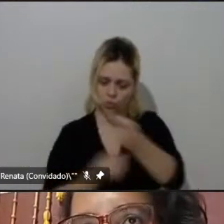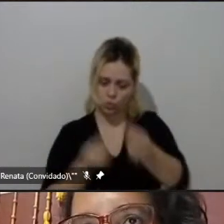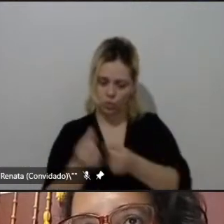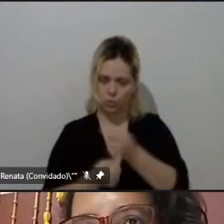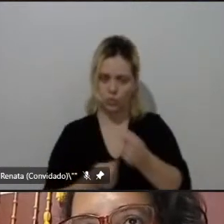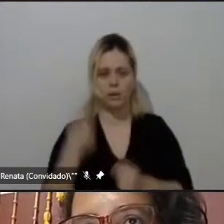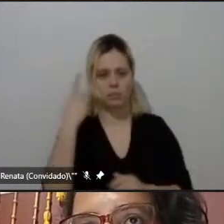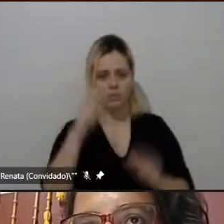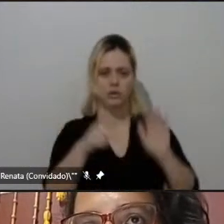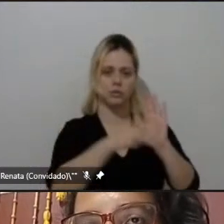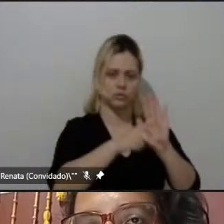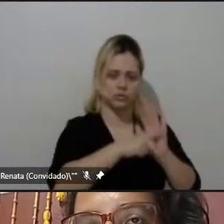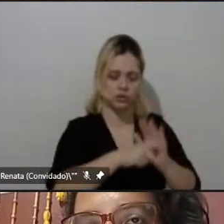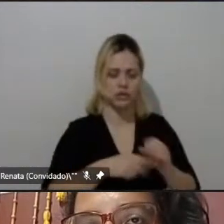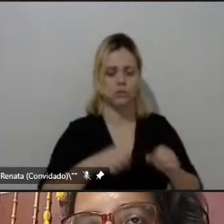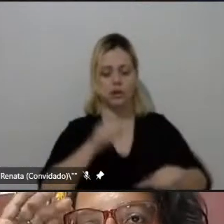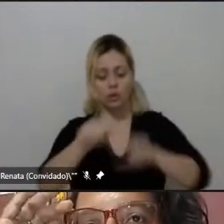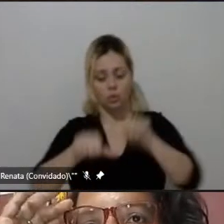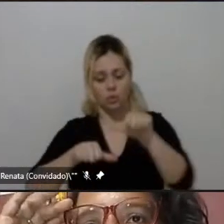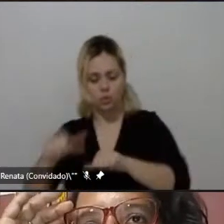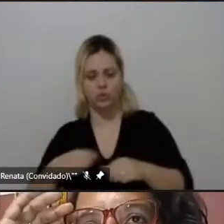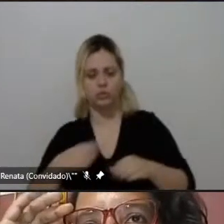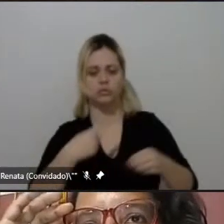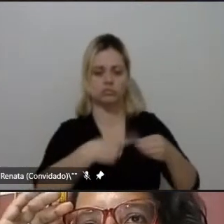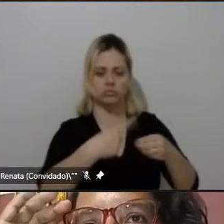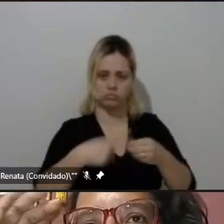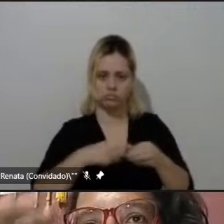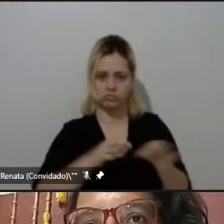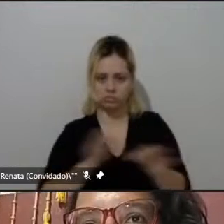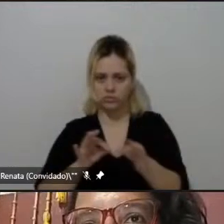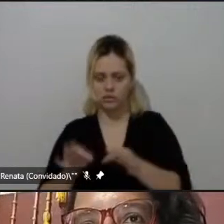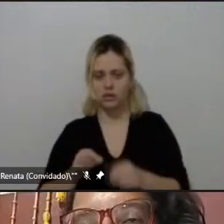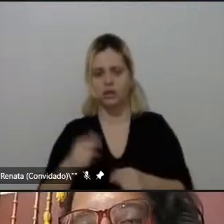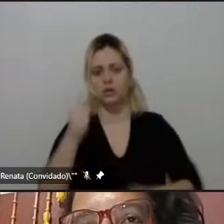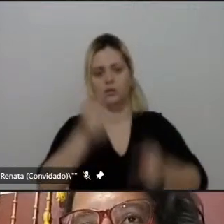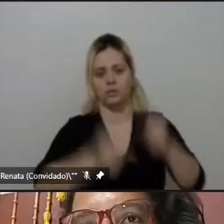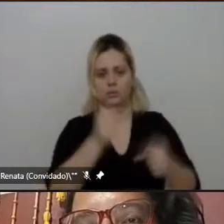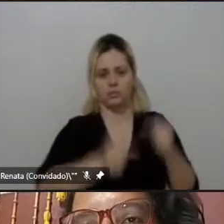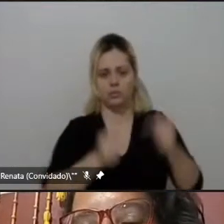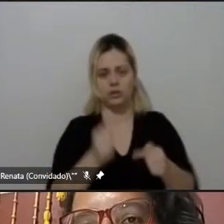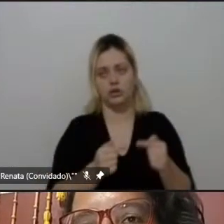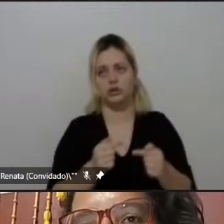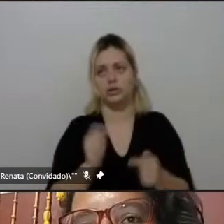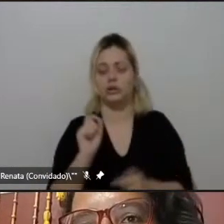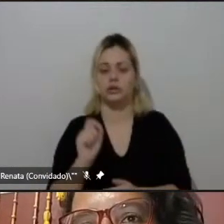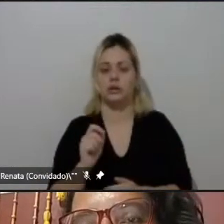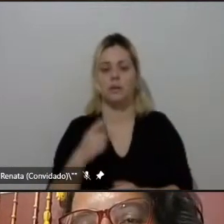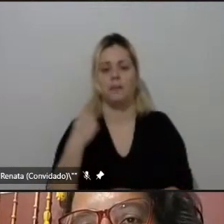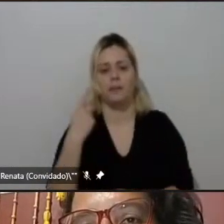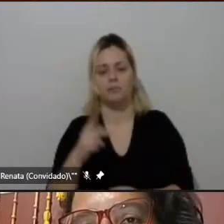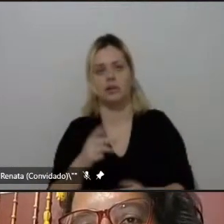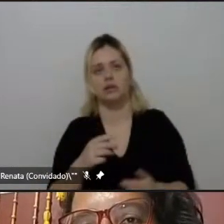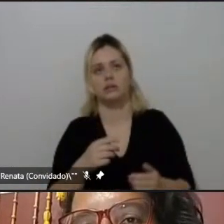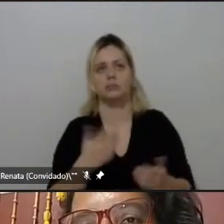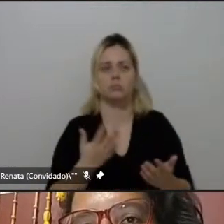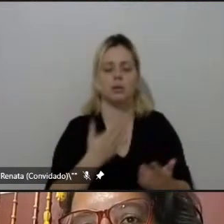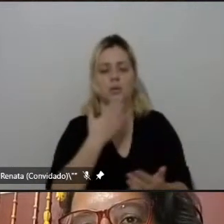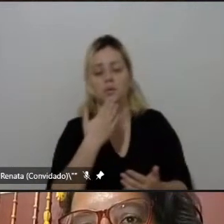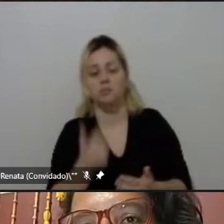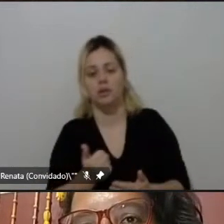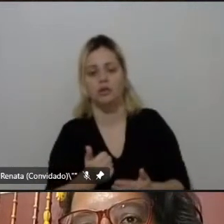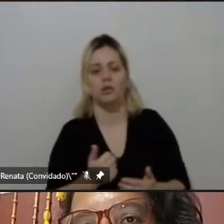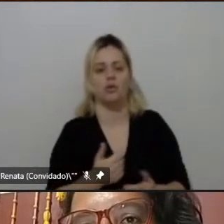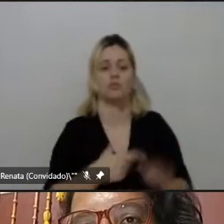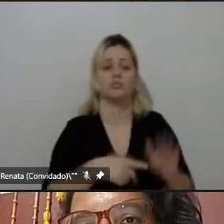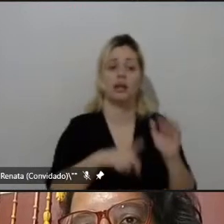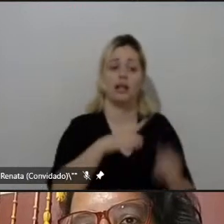de reconfiguração das cidades, né, de políticas de requalificação, né, a gente vê isso